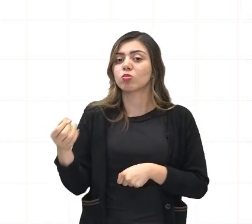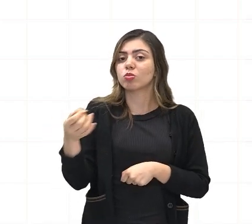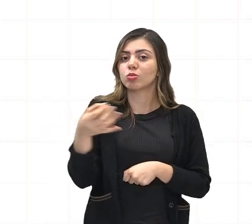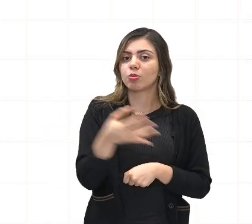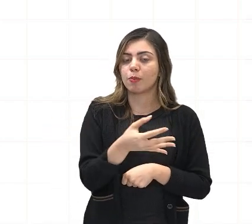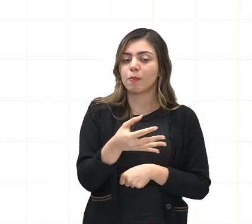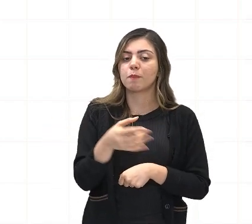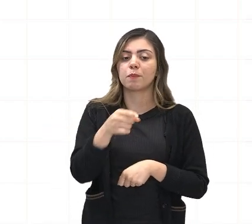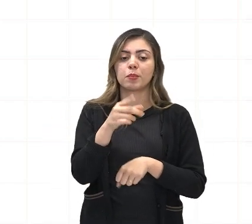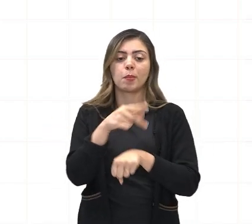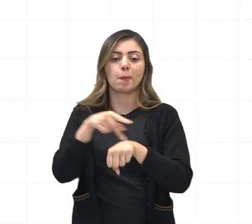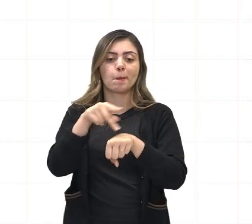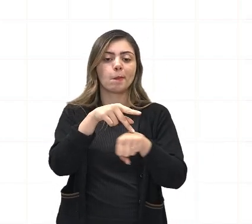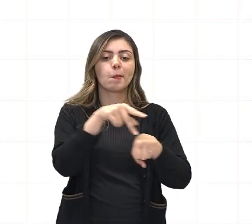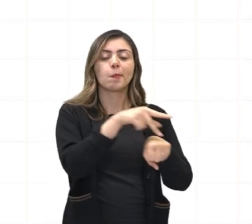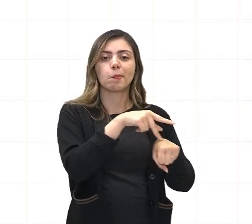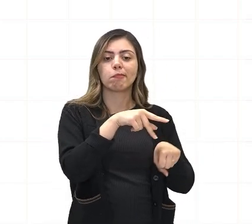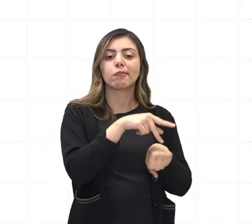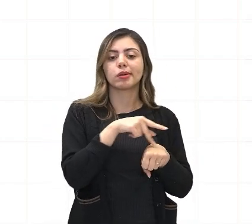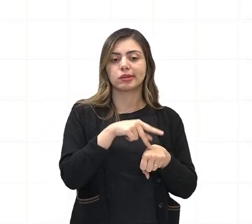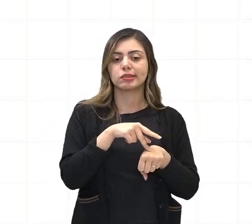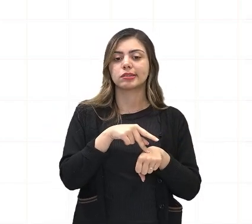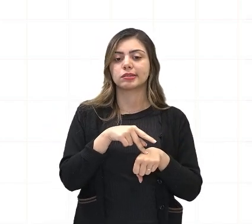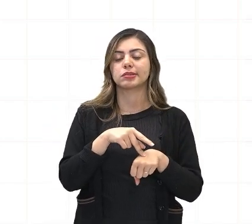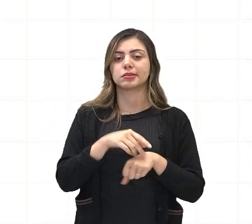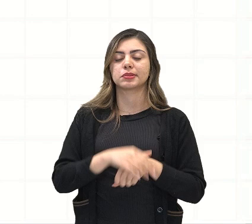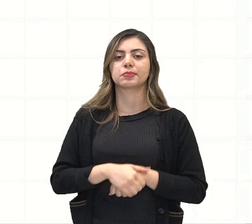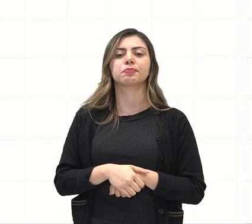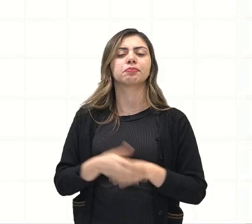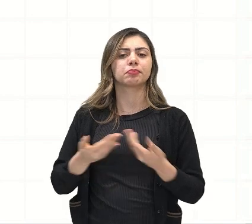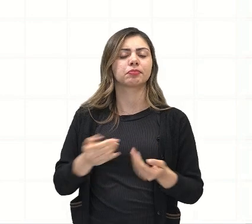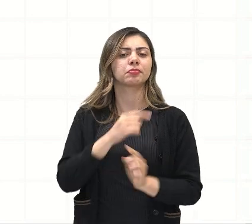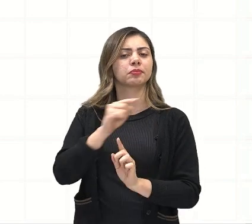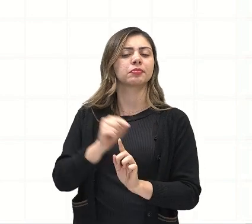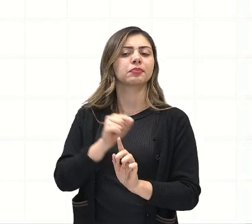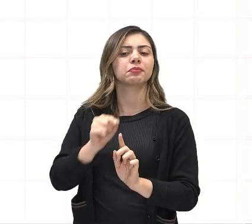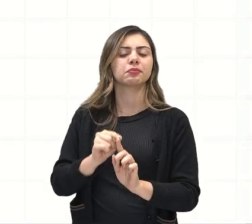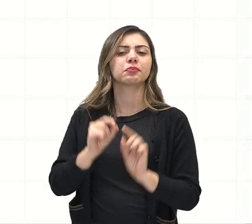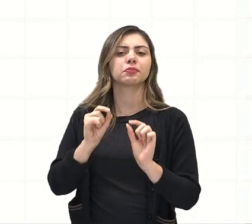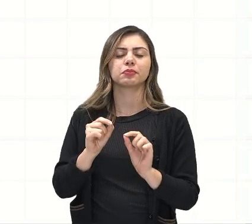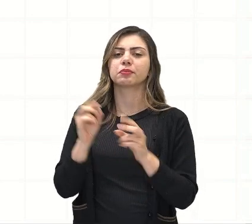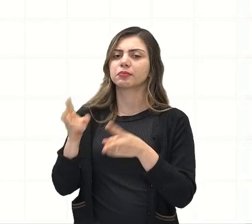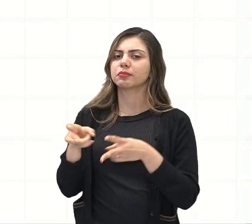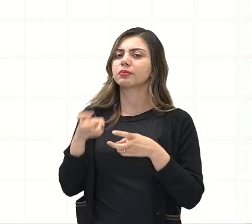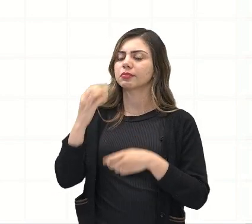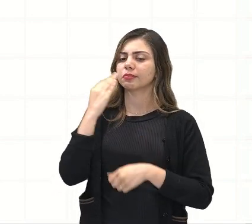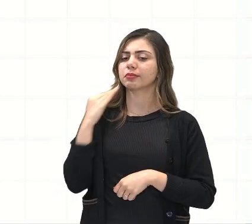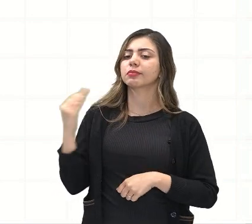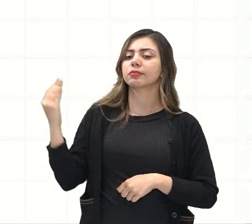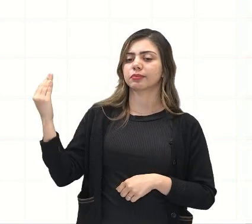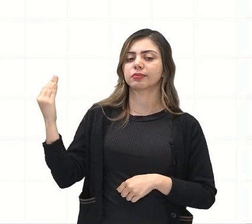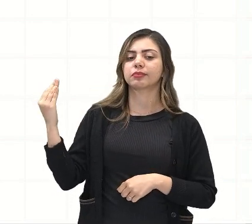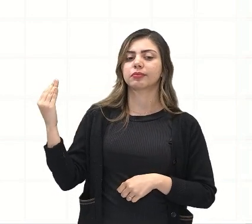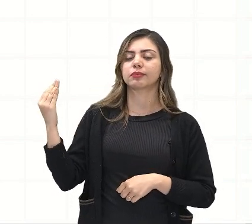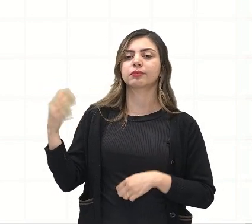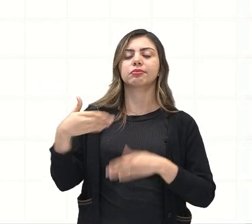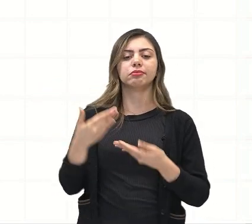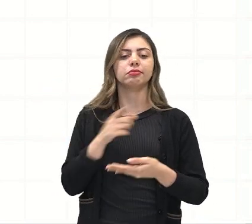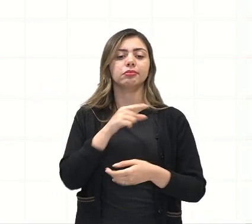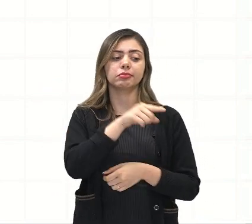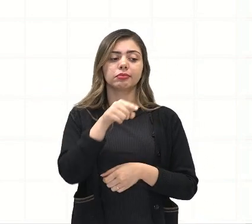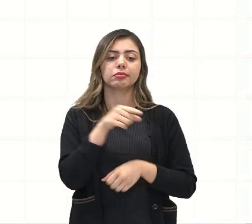os países, né? O objetivo do despotismo esclarecido era modernizar os